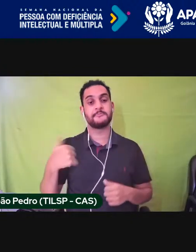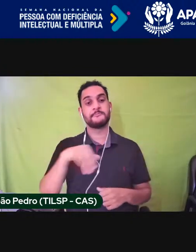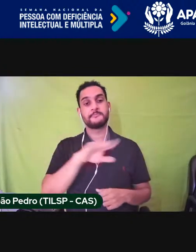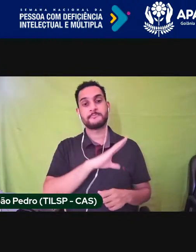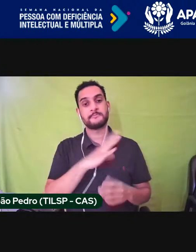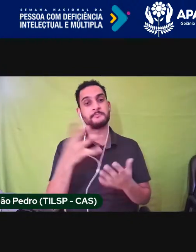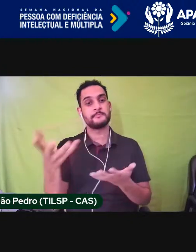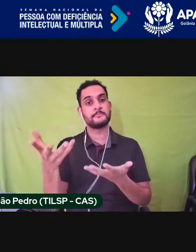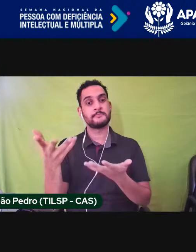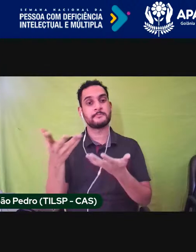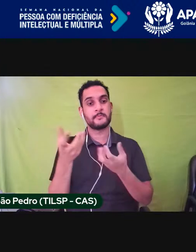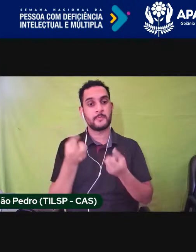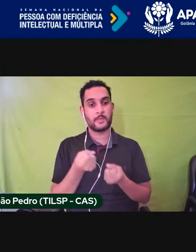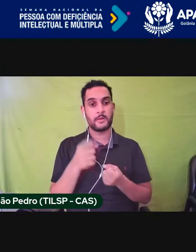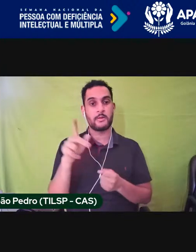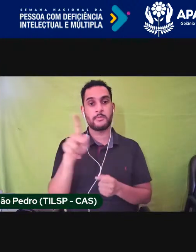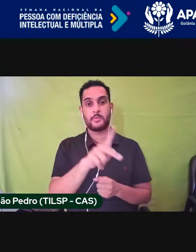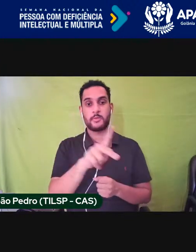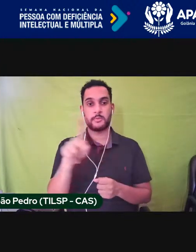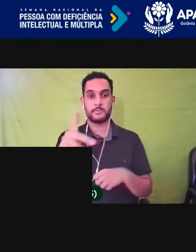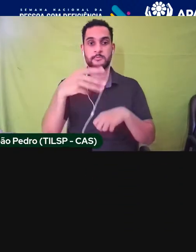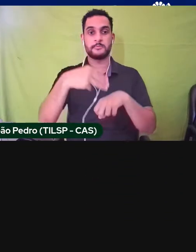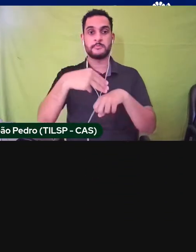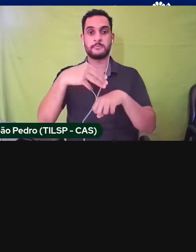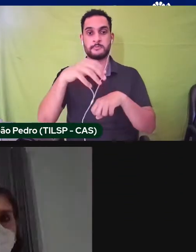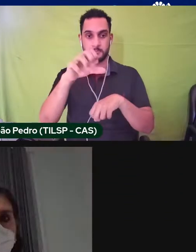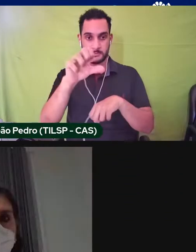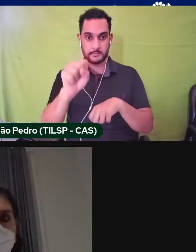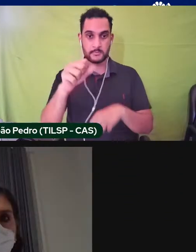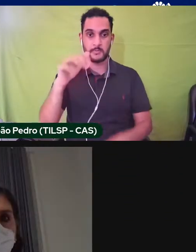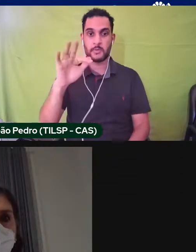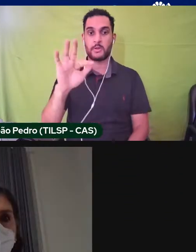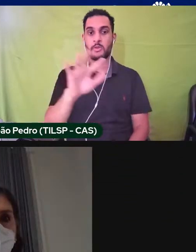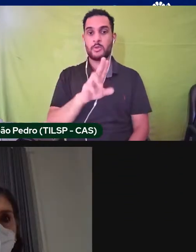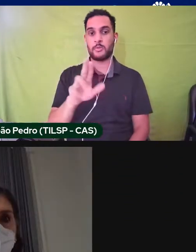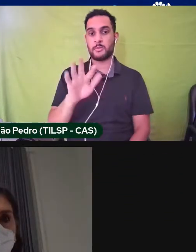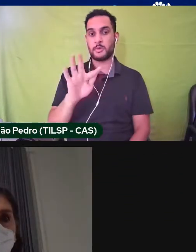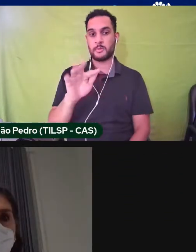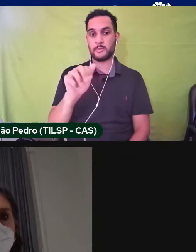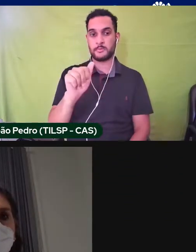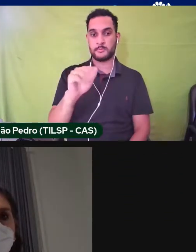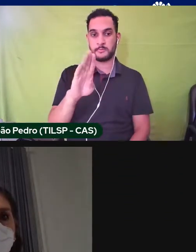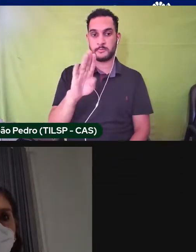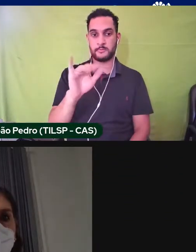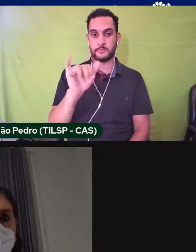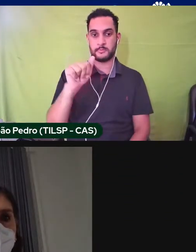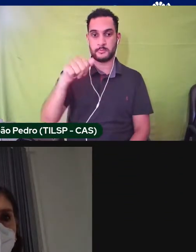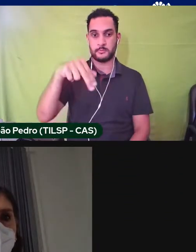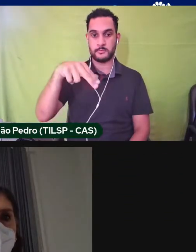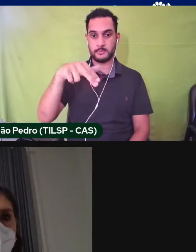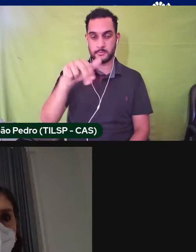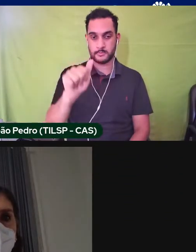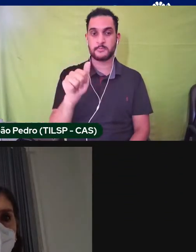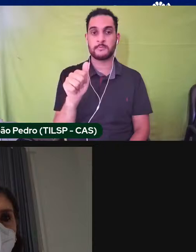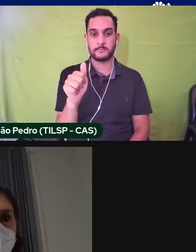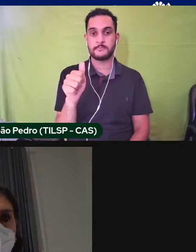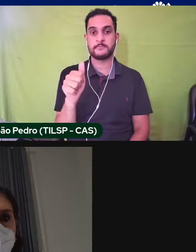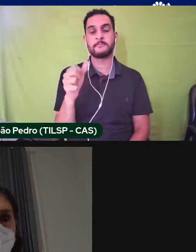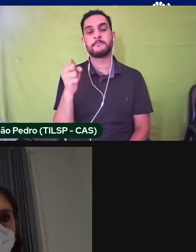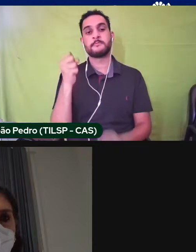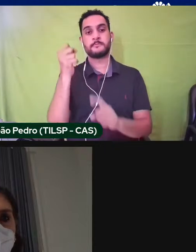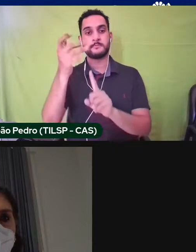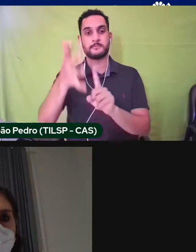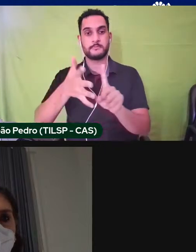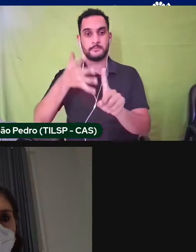a professora mestra Fabiana Maria das Graças Oliveira. A sua palestra